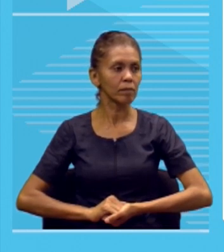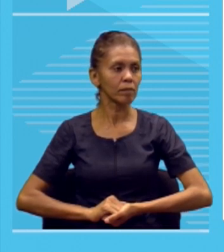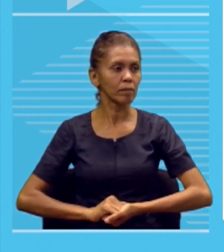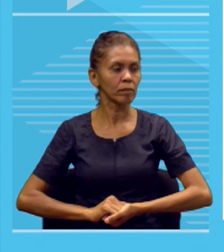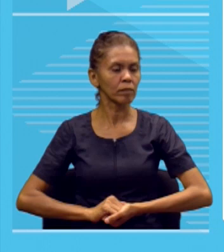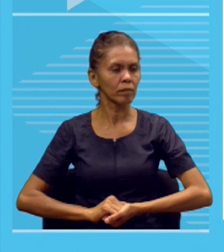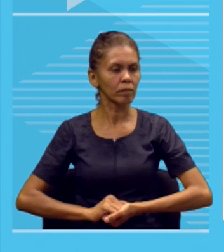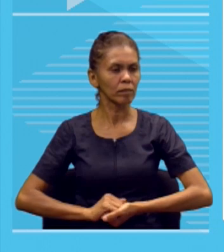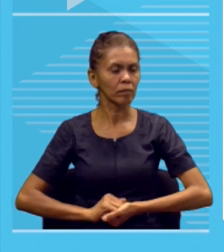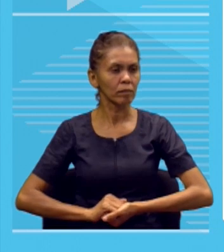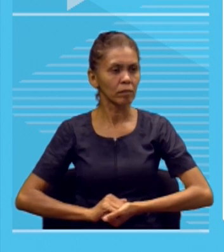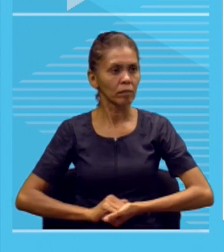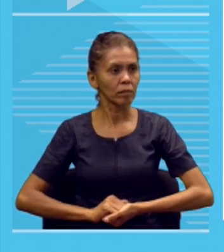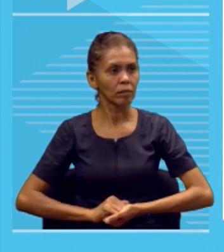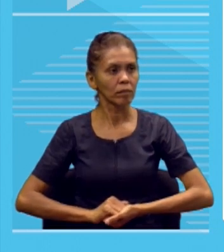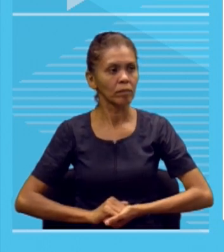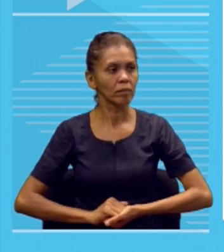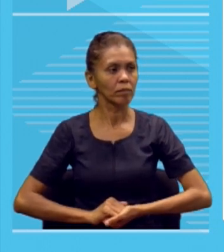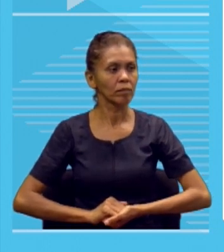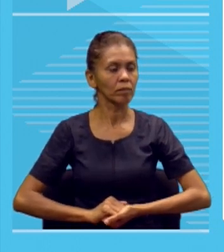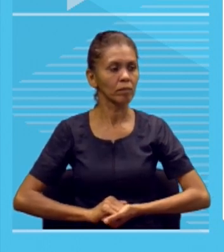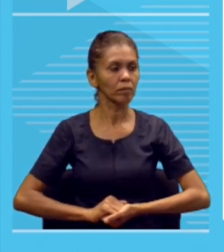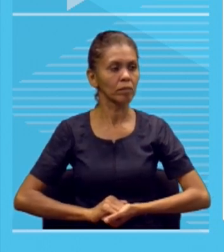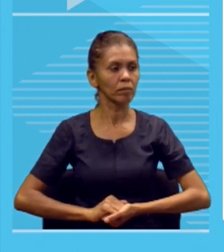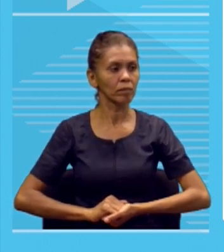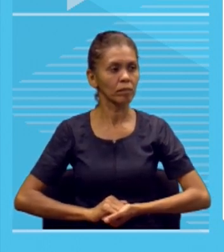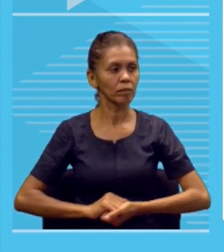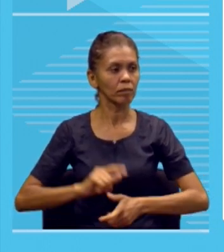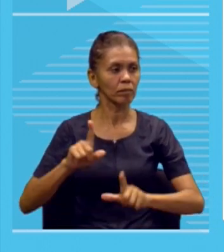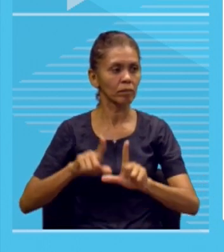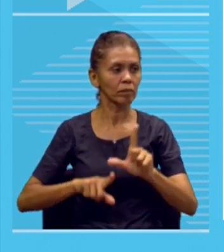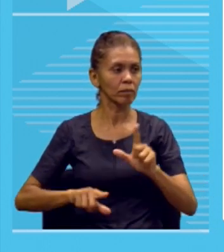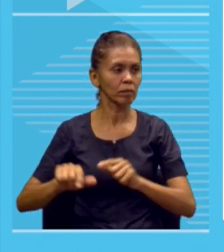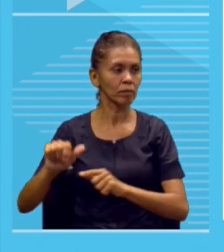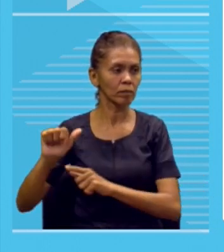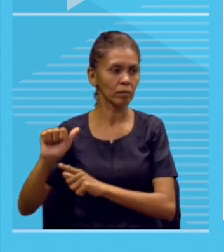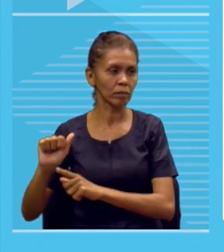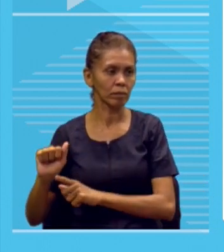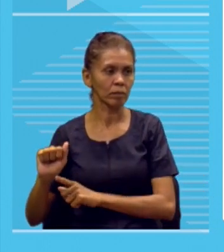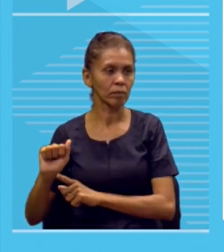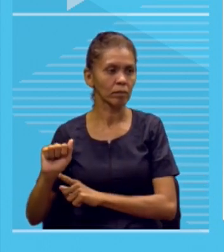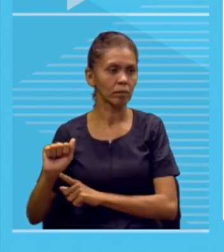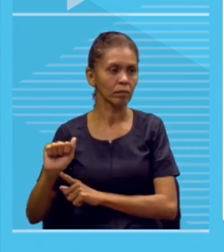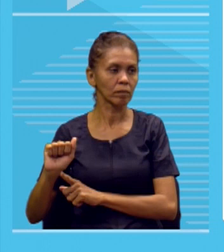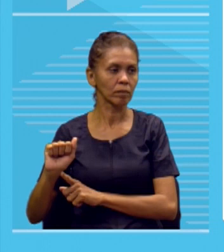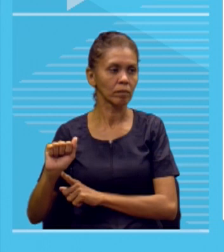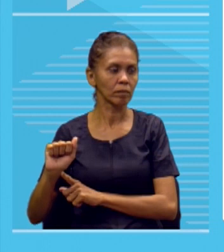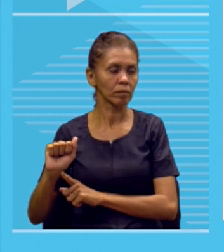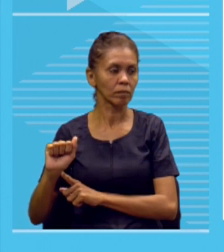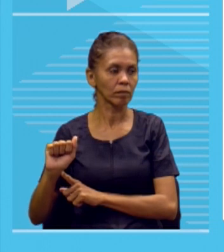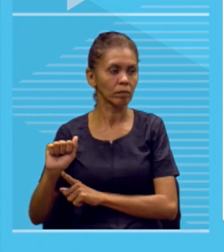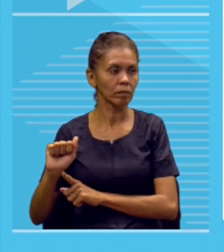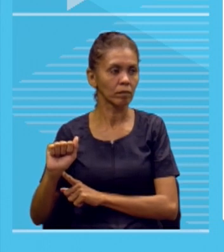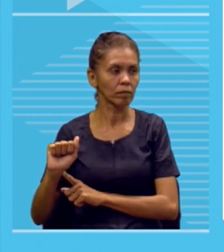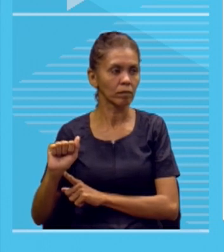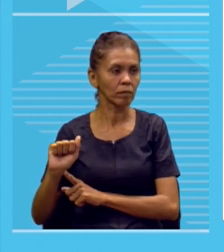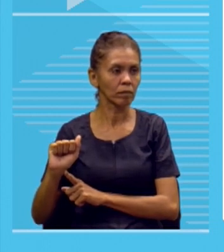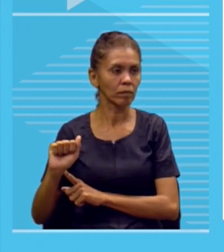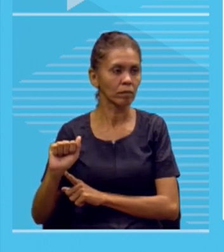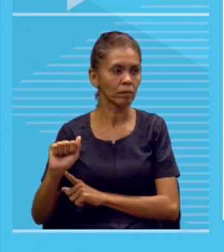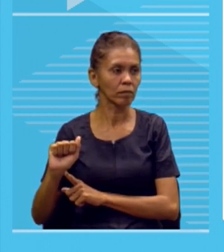a urbanização foi caracterizada pela letra A, emprego de mão de obra escrava na